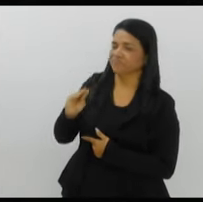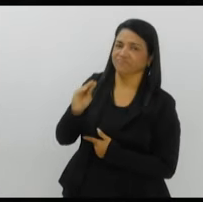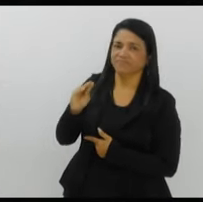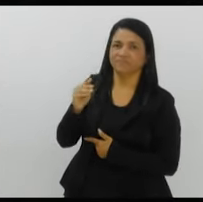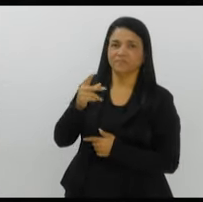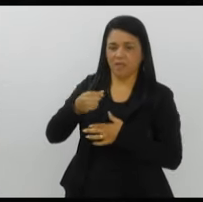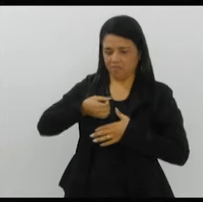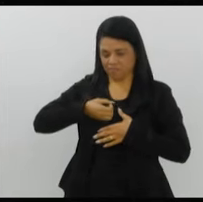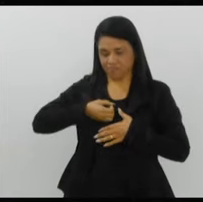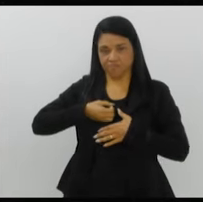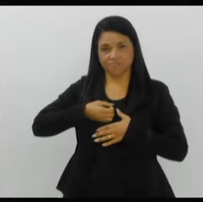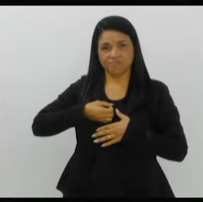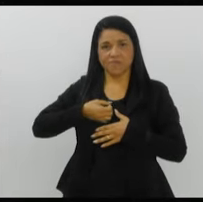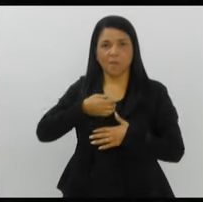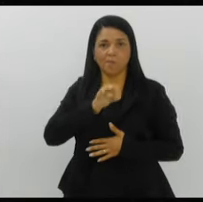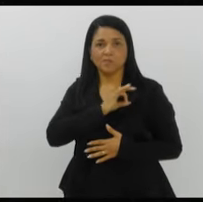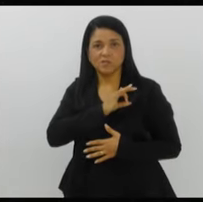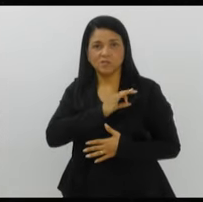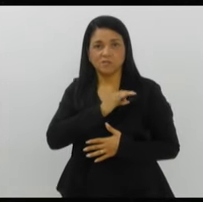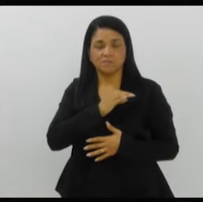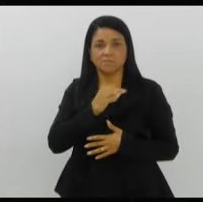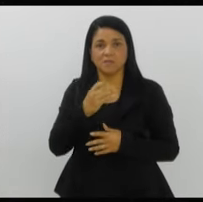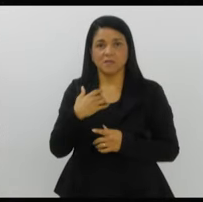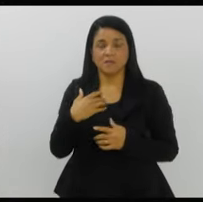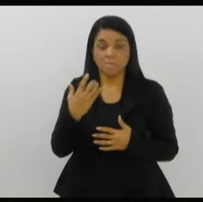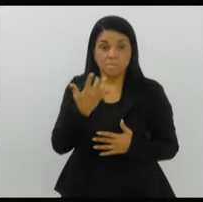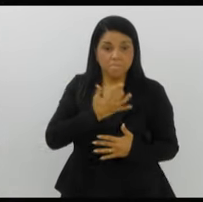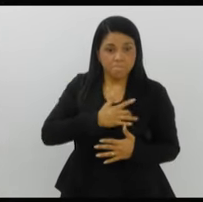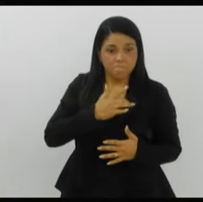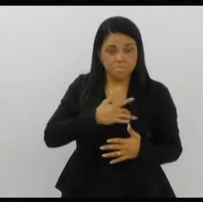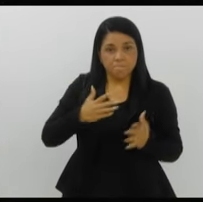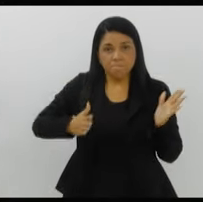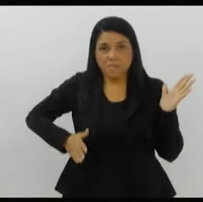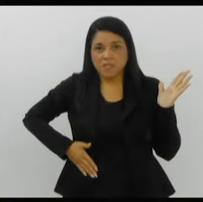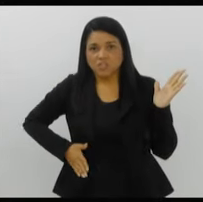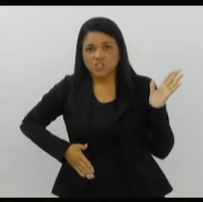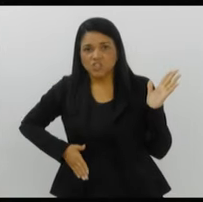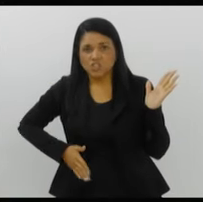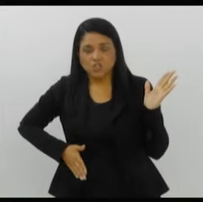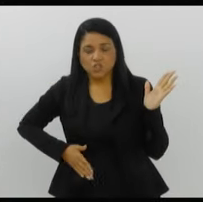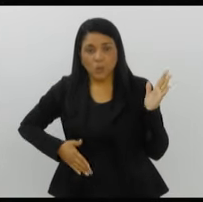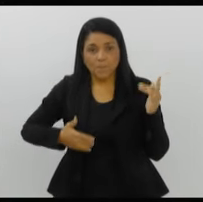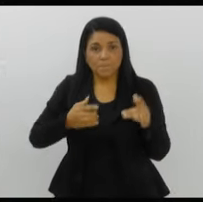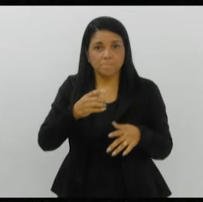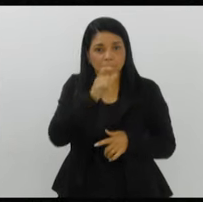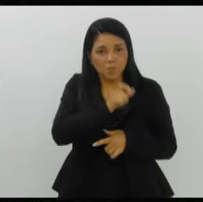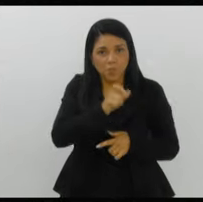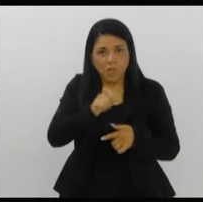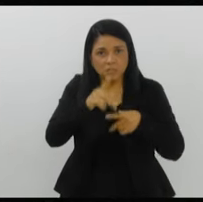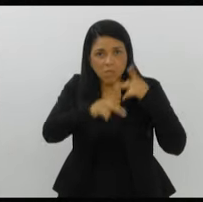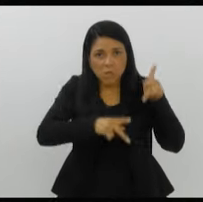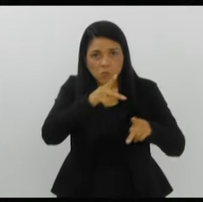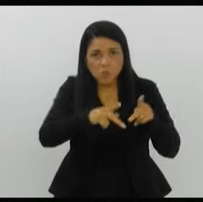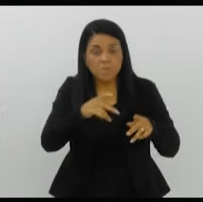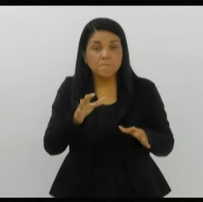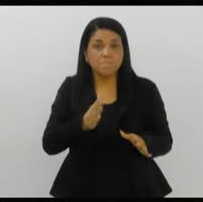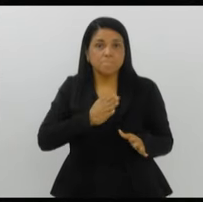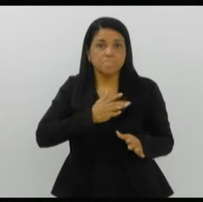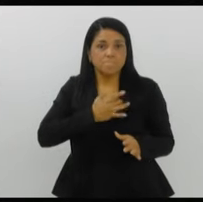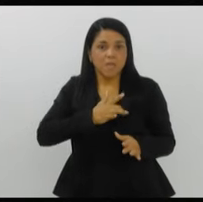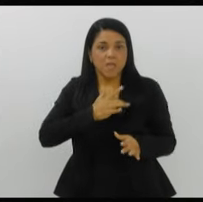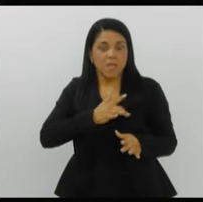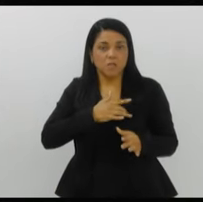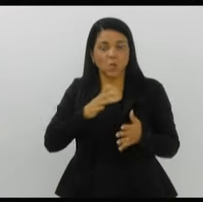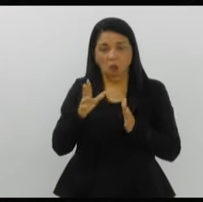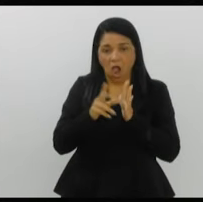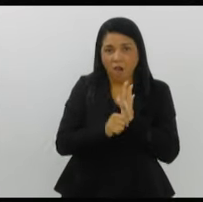Eles amedrontam a um cidadão de bem. Eles pegam o celular, eles mostram tudo o que eles estão fazendo, senhor presidente. E